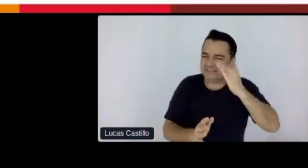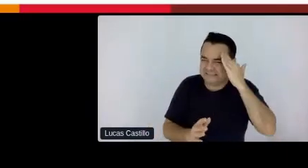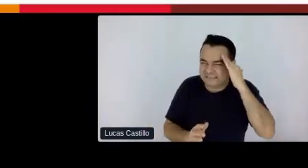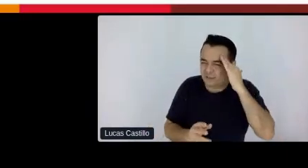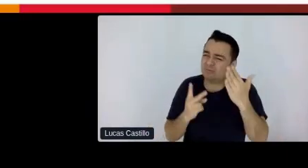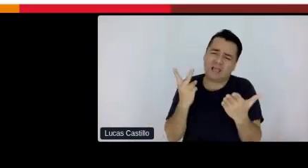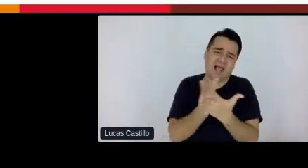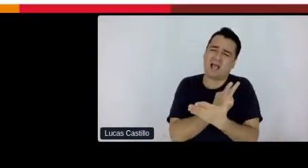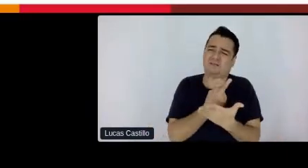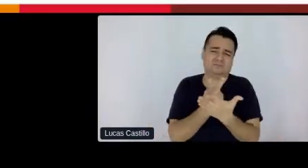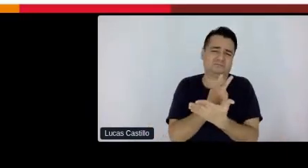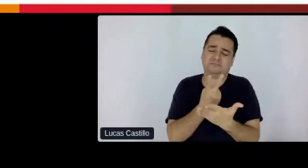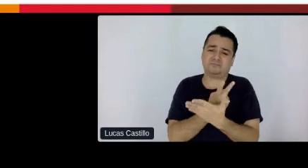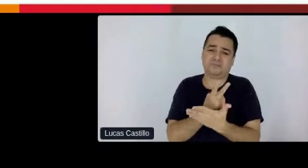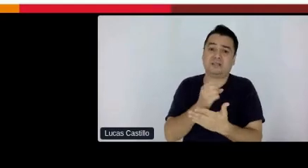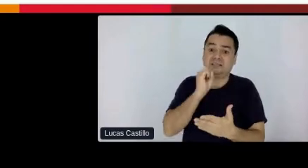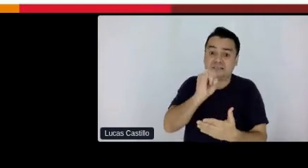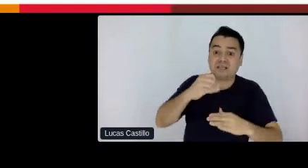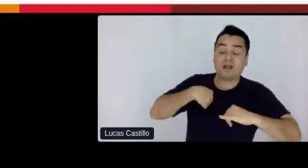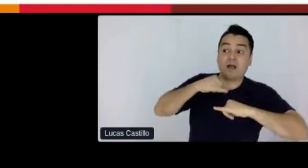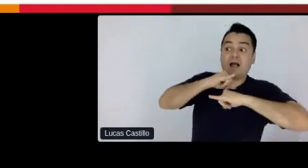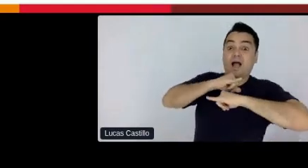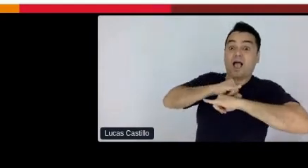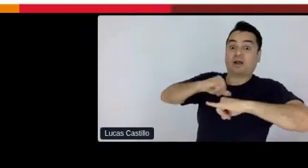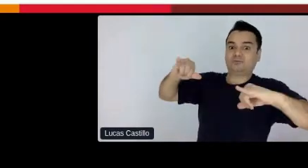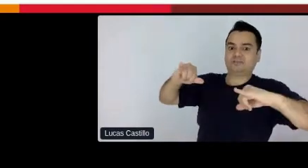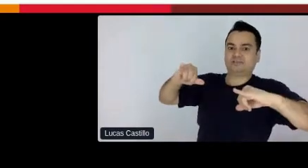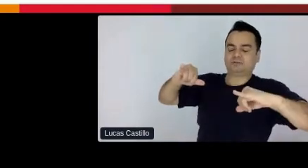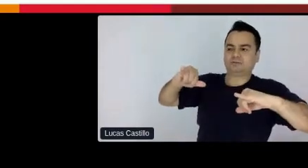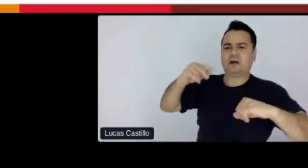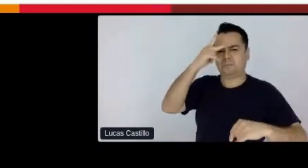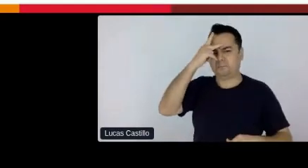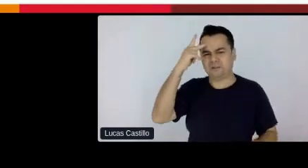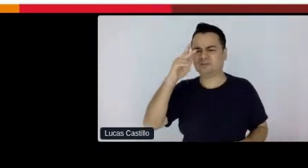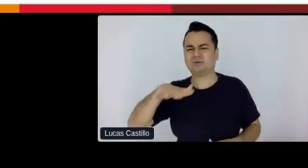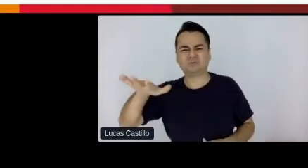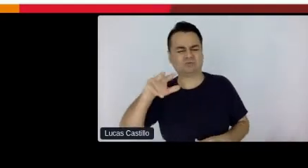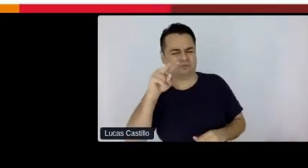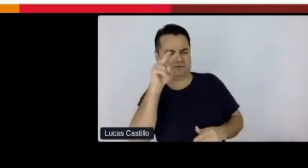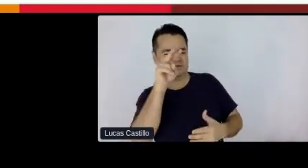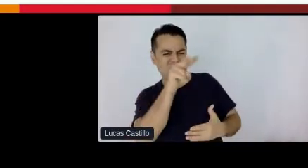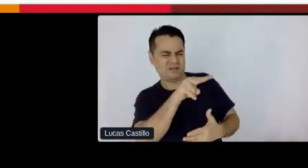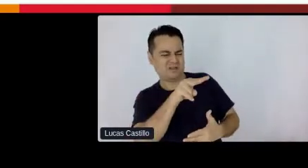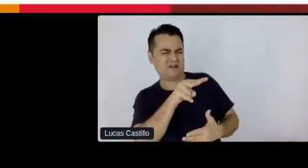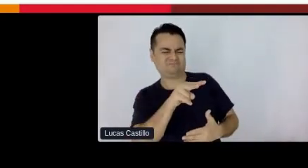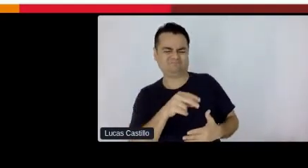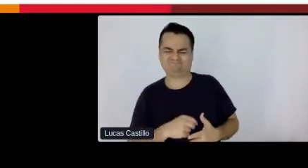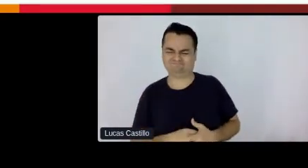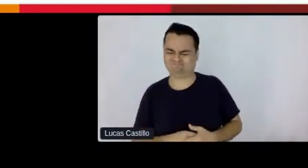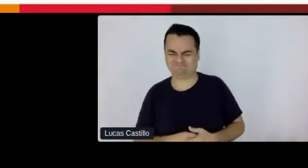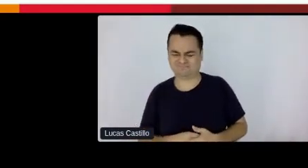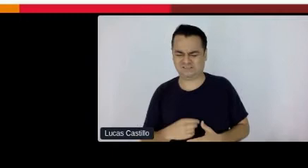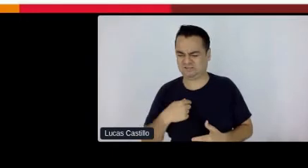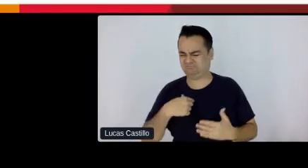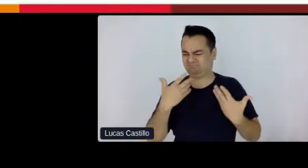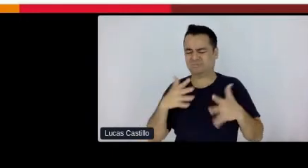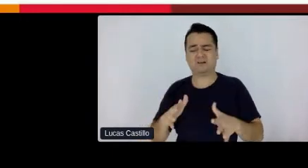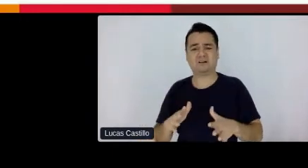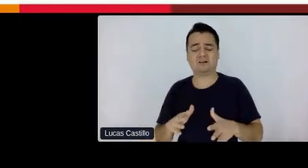por quê? Né? Isso não é legal de estar escrito numa vaga e isso acaba fazendo que a pessoa tenha uma experiência ruim até na hora que ela